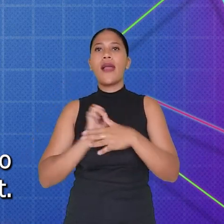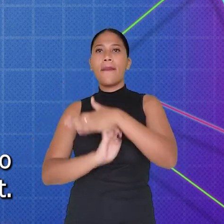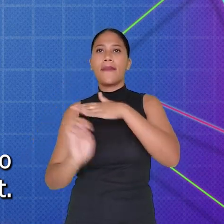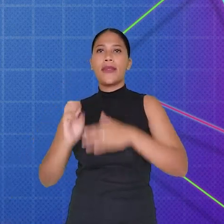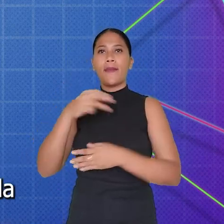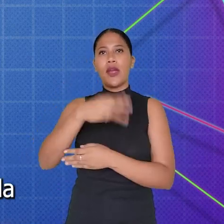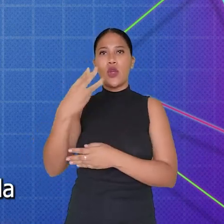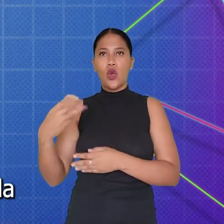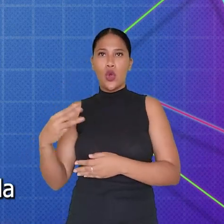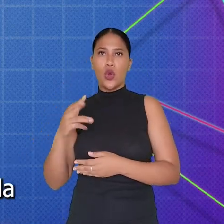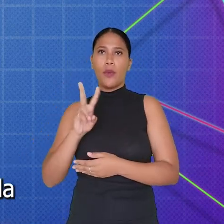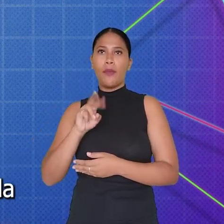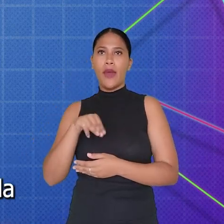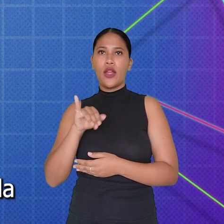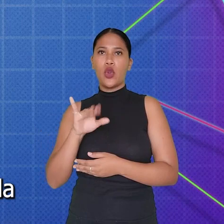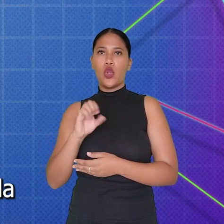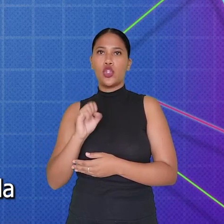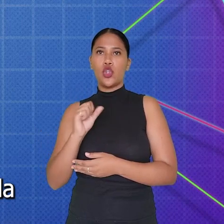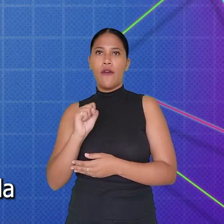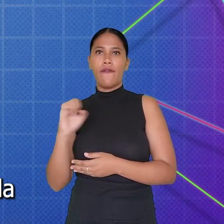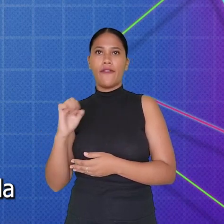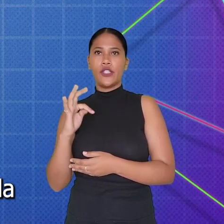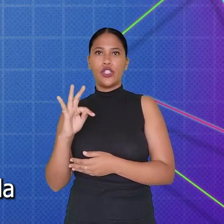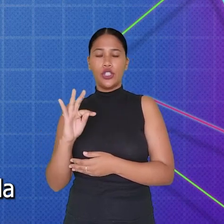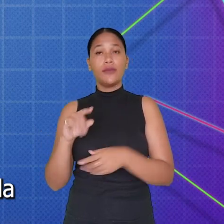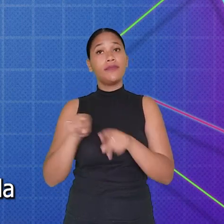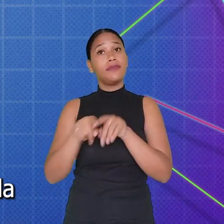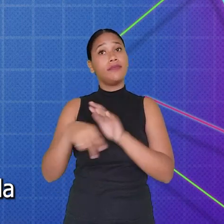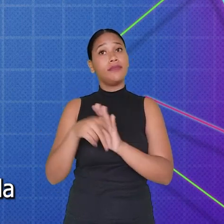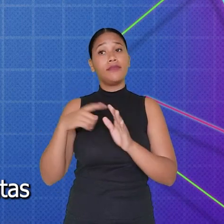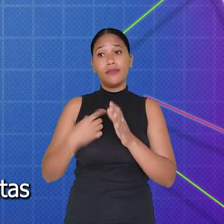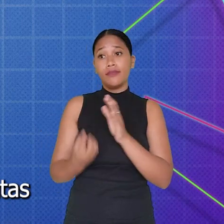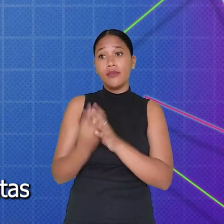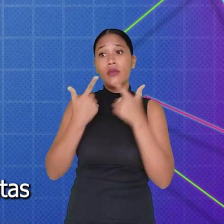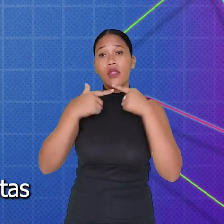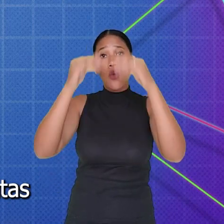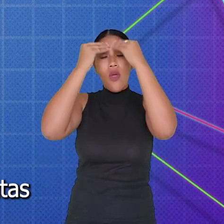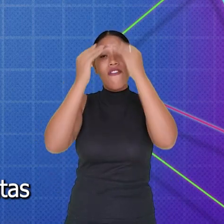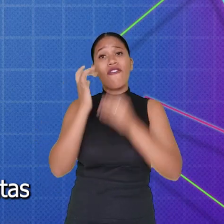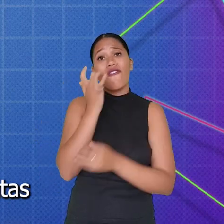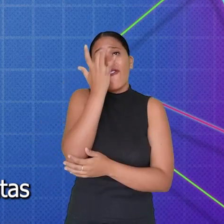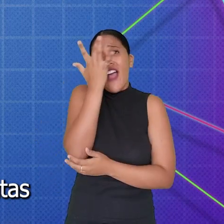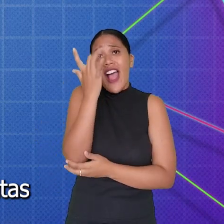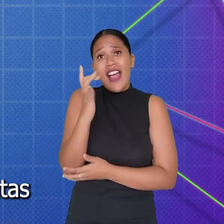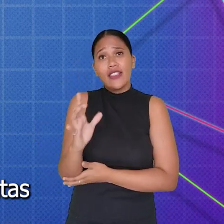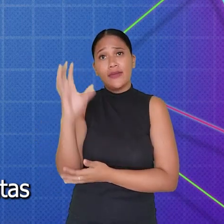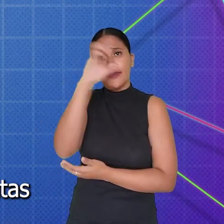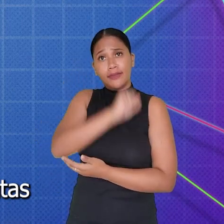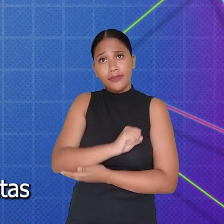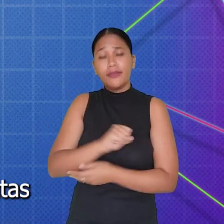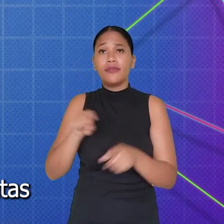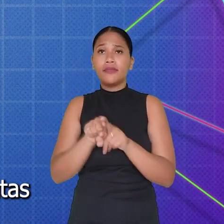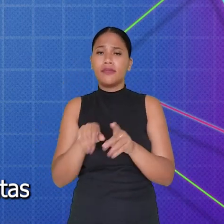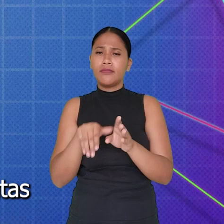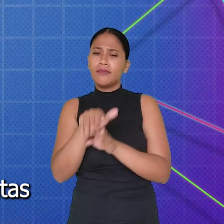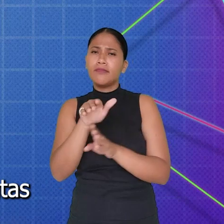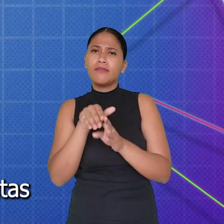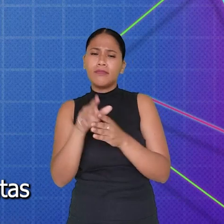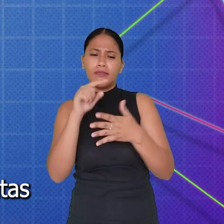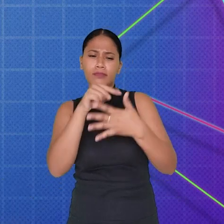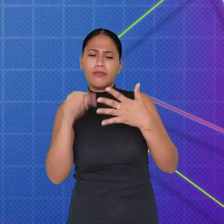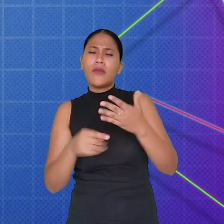Microsoft. O que isso significa é que é uma linguagem que foi projetada para ser fácil de aprender e usar, fornecendo muitos